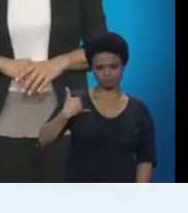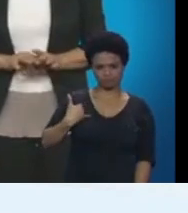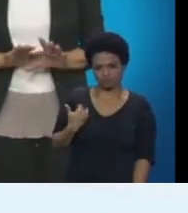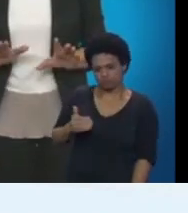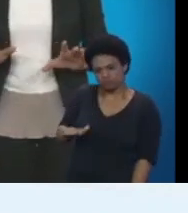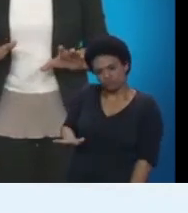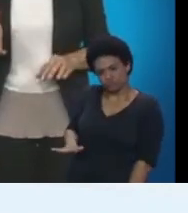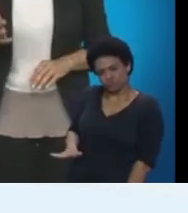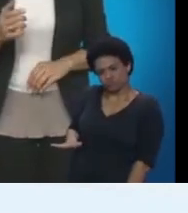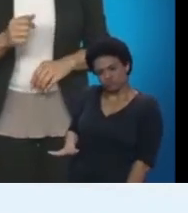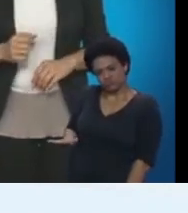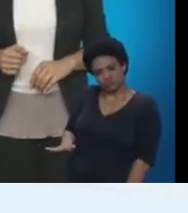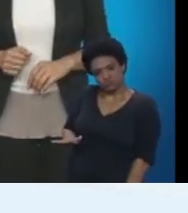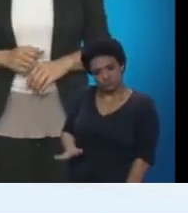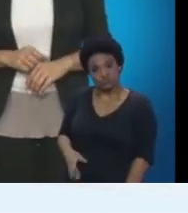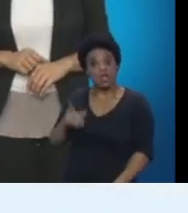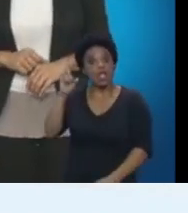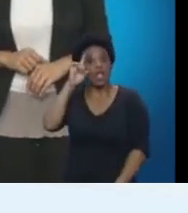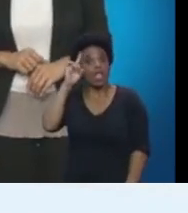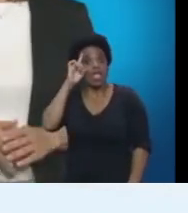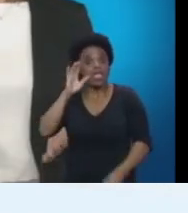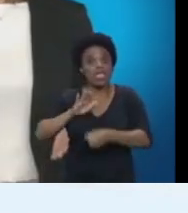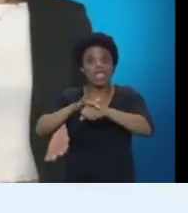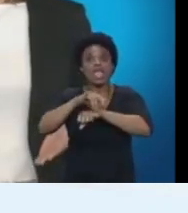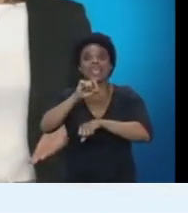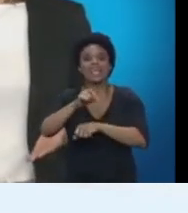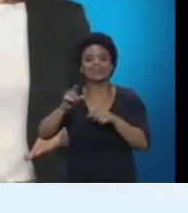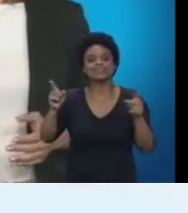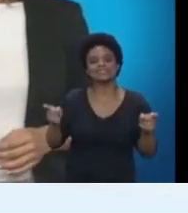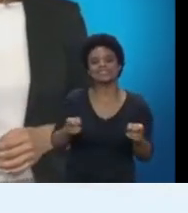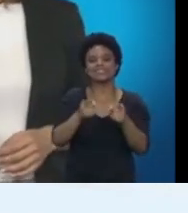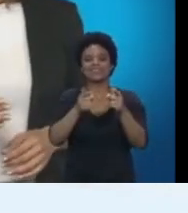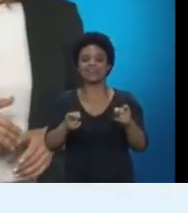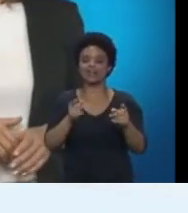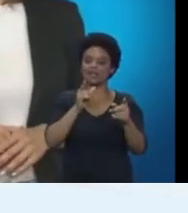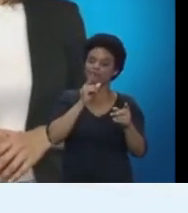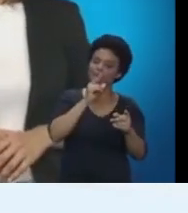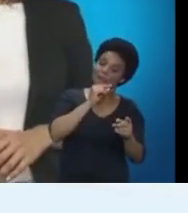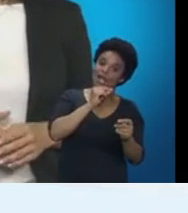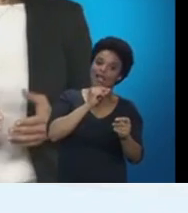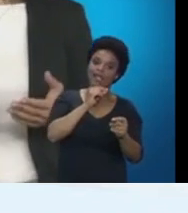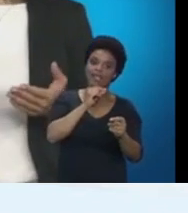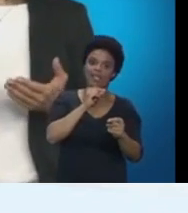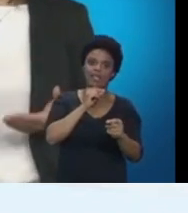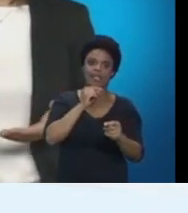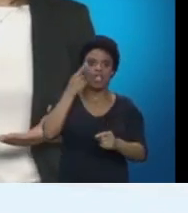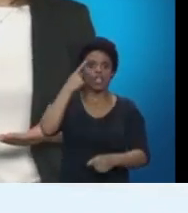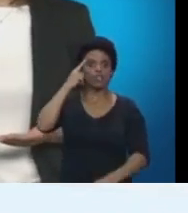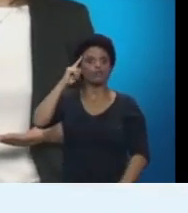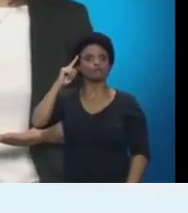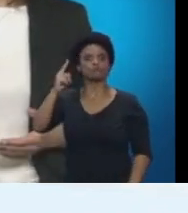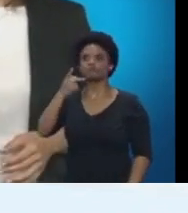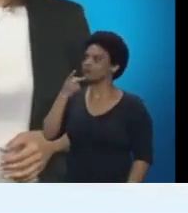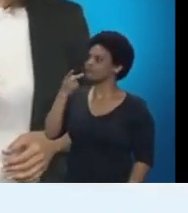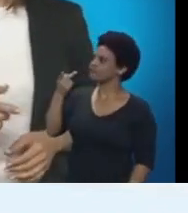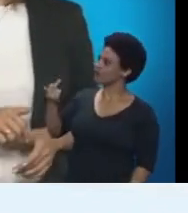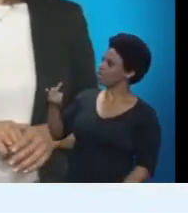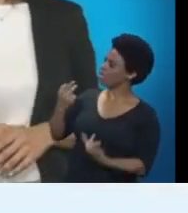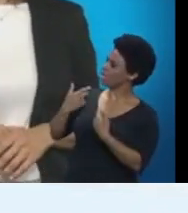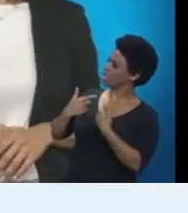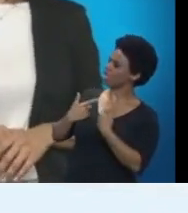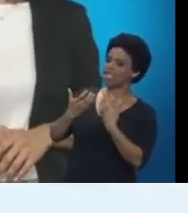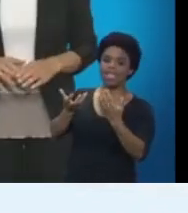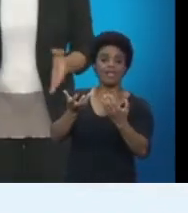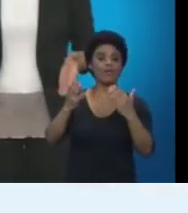pequenininho, todas as noites eu cantava essa música para ele. E um dia desses, não é que ele encucou e disse que queria morar em uma casa como